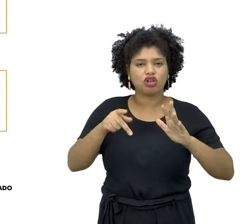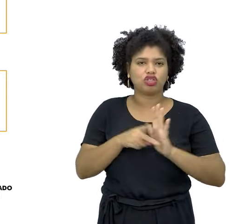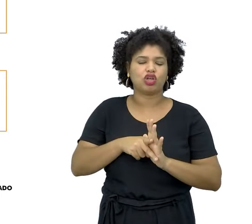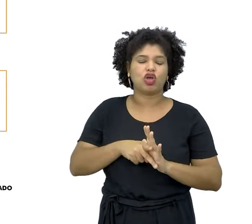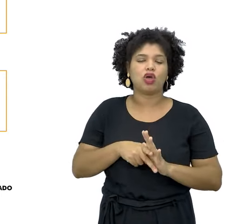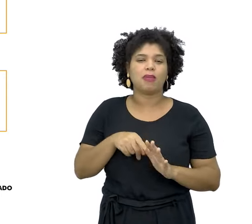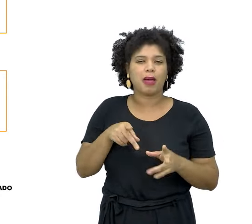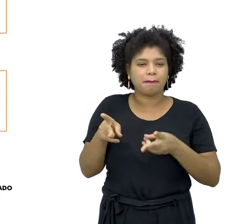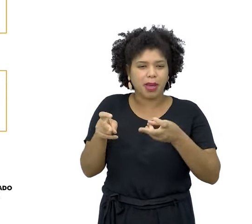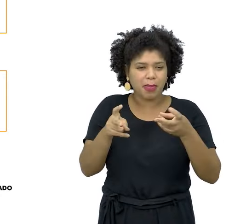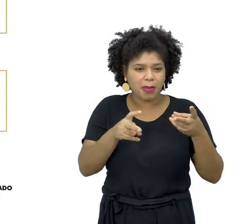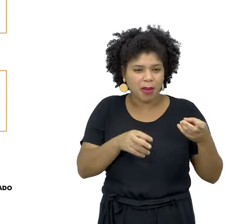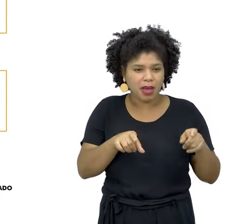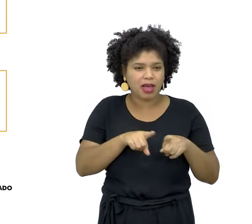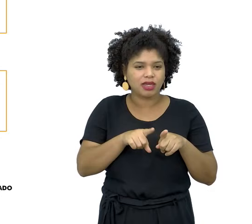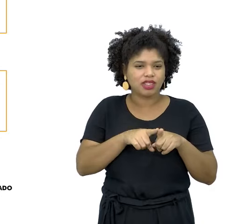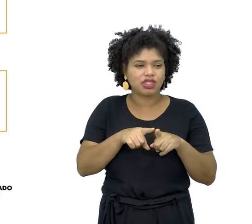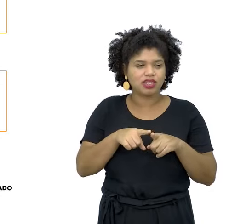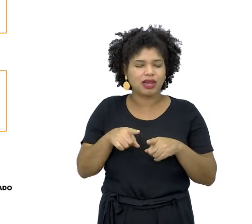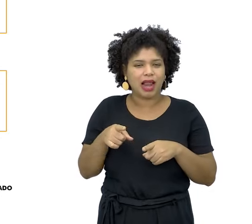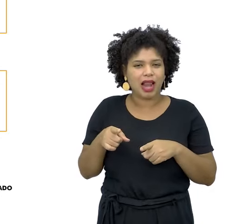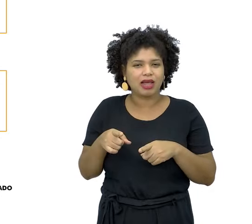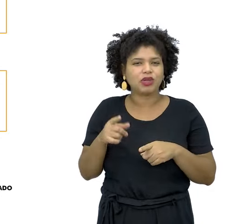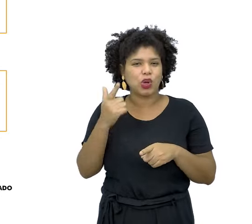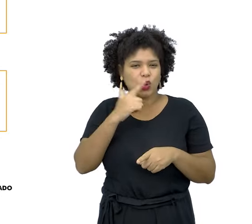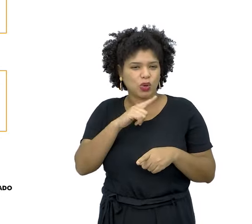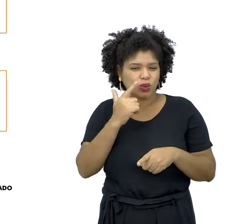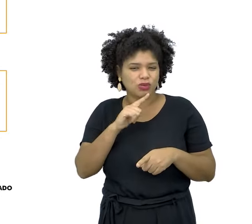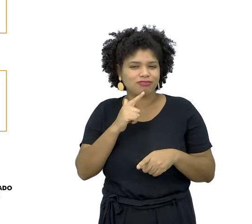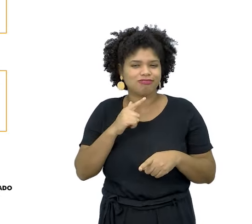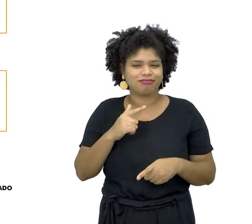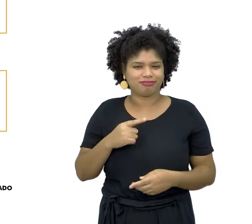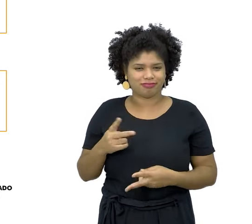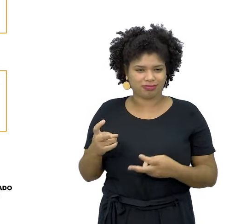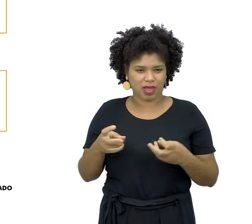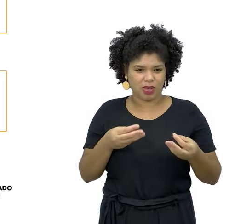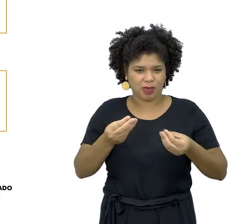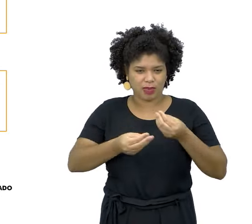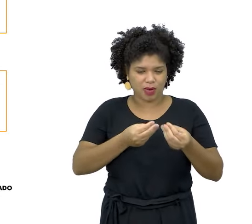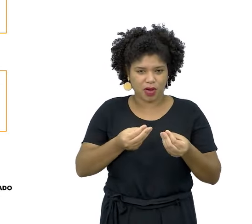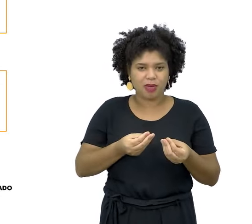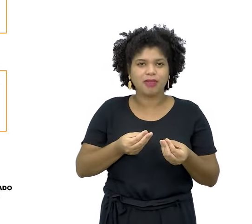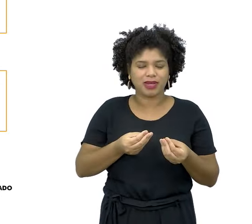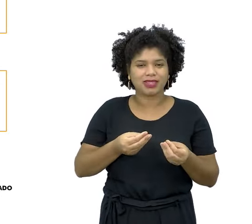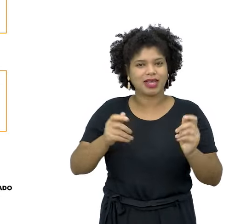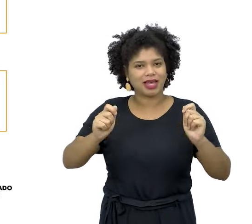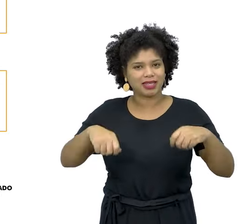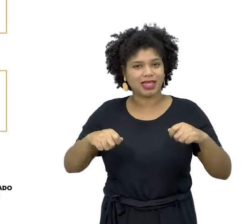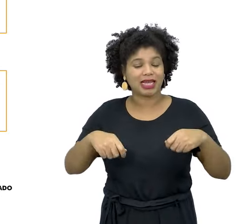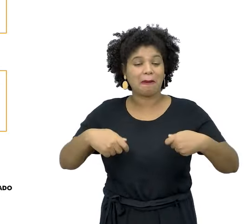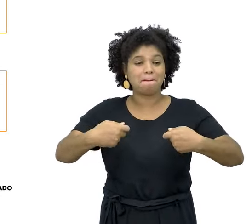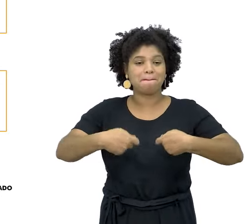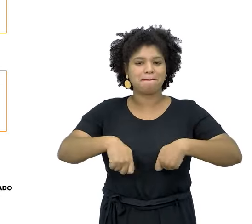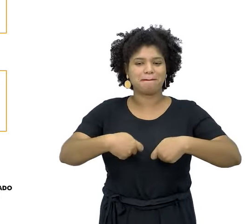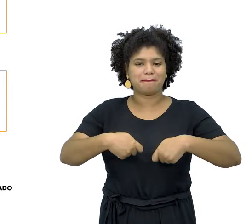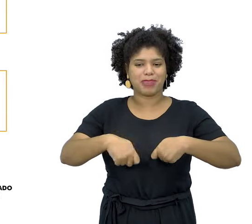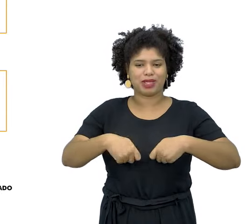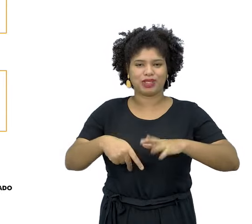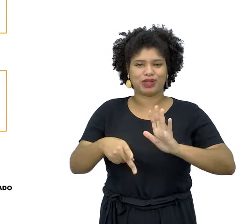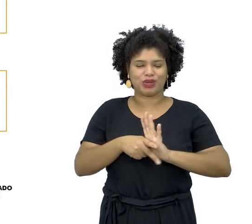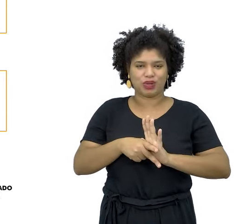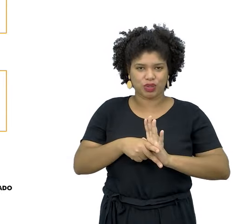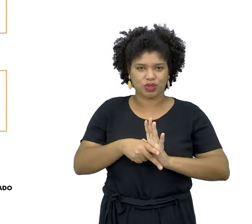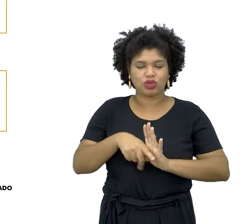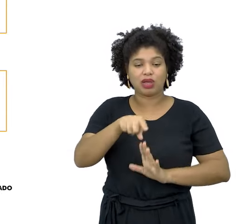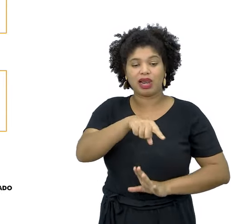avaliações diagnósticas, de sondagem, fazer uma sondagem sobre conhecimentos matemáticos necessários,